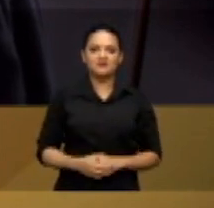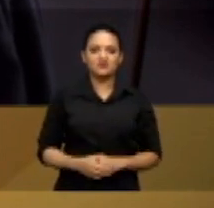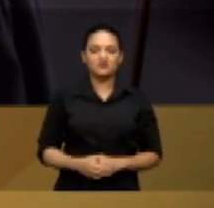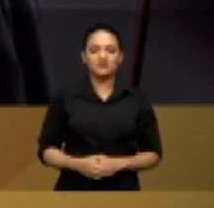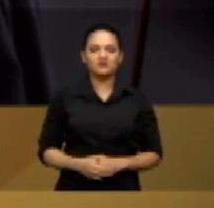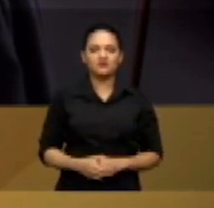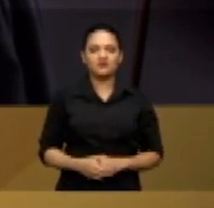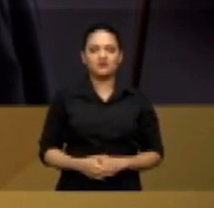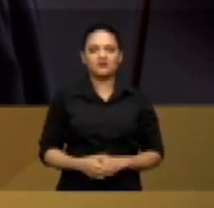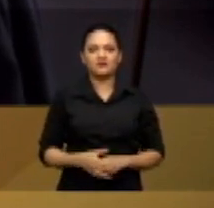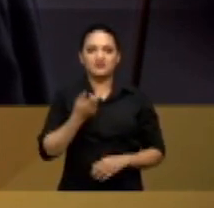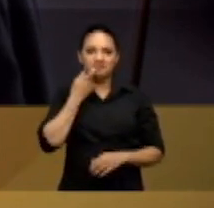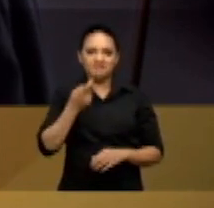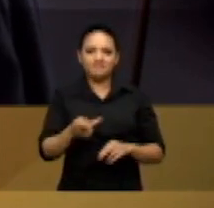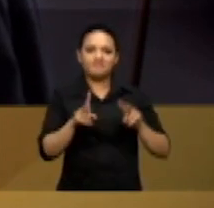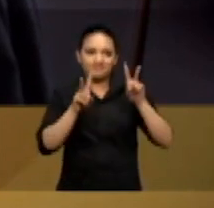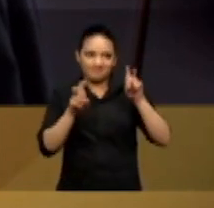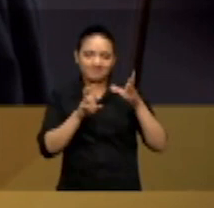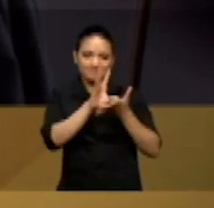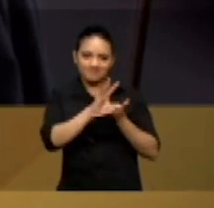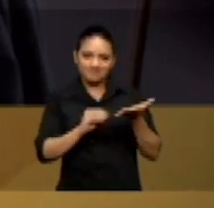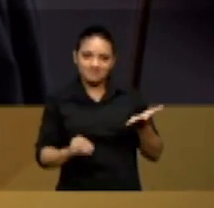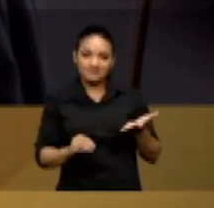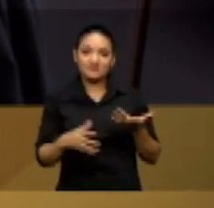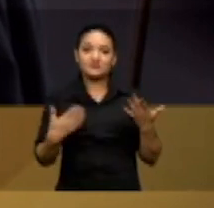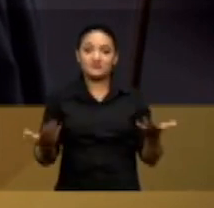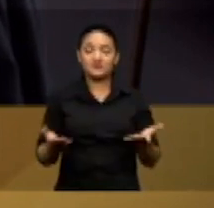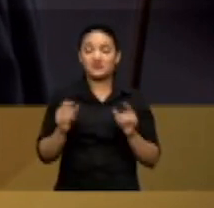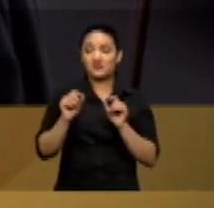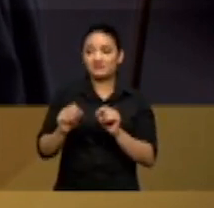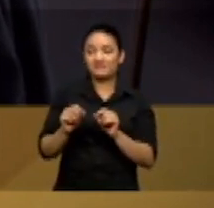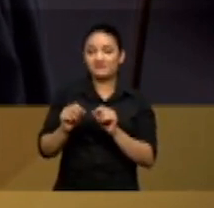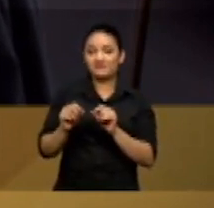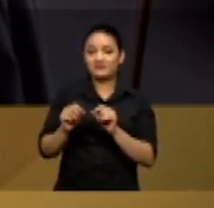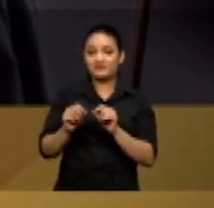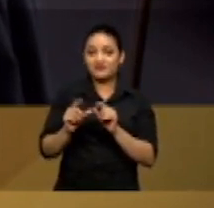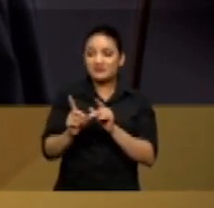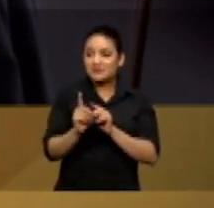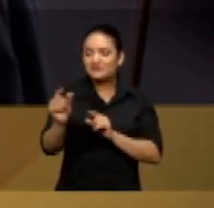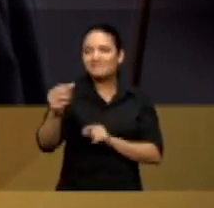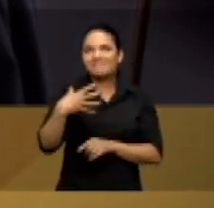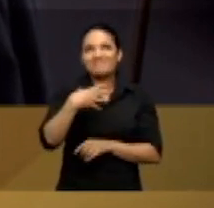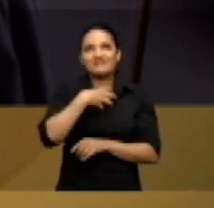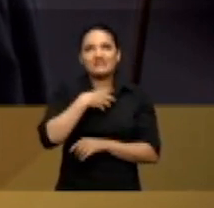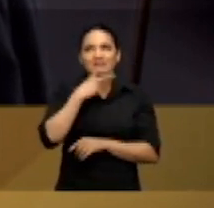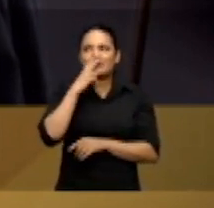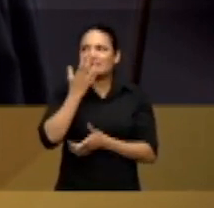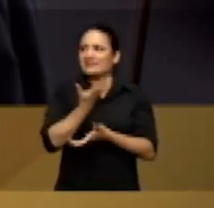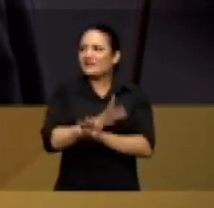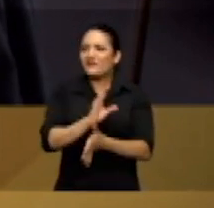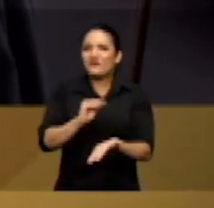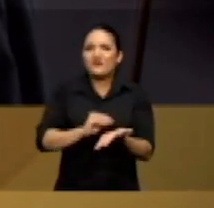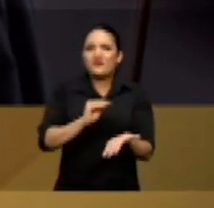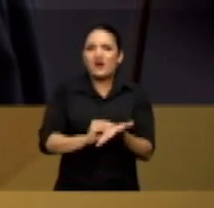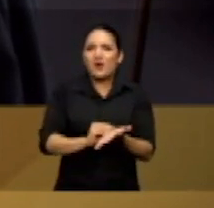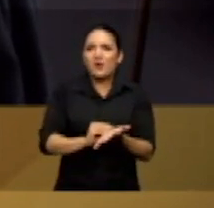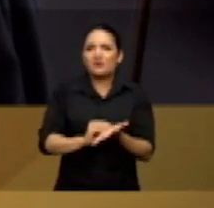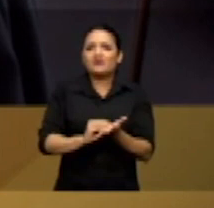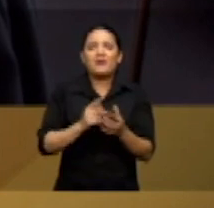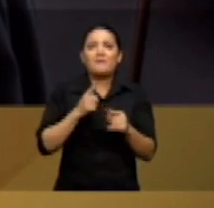A ausência de Vossa Excelência abre um vazio, o que é próprio dos homens